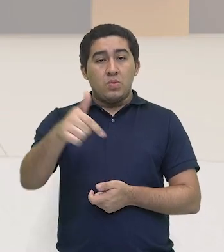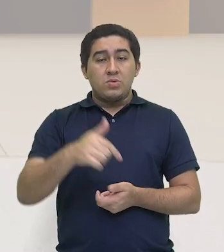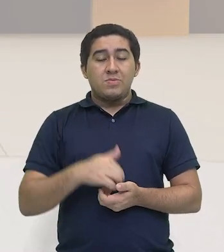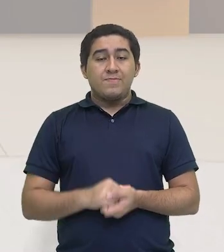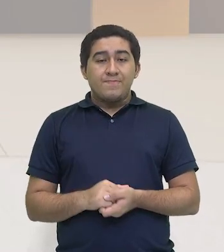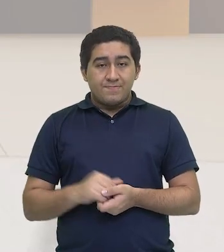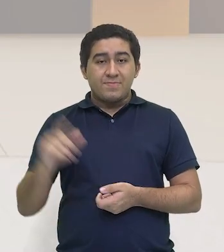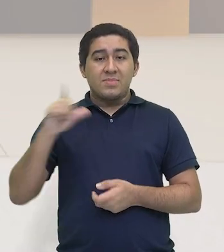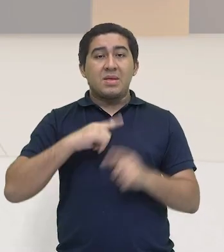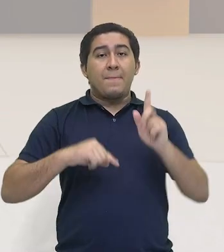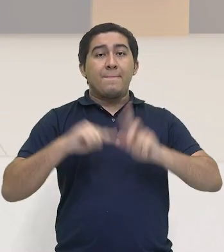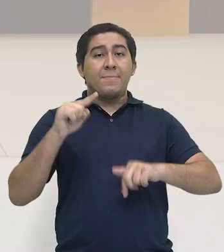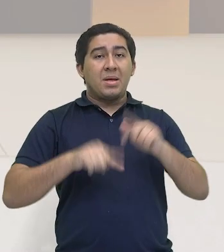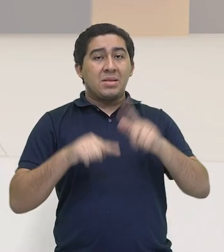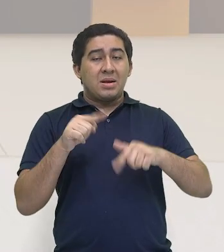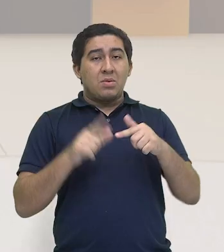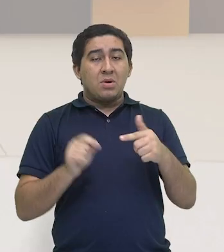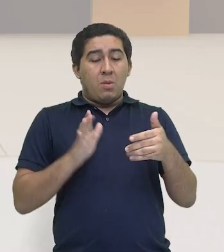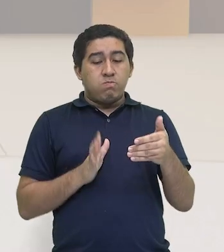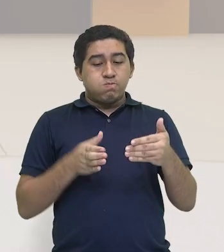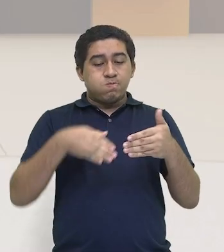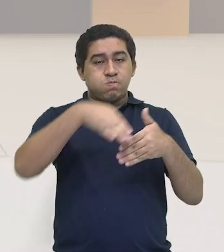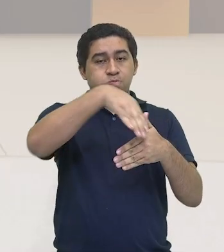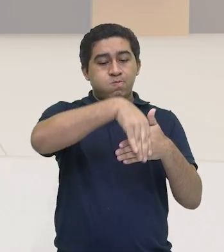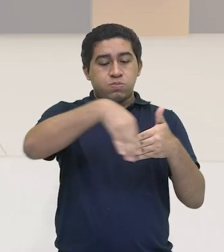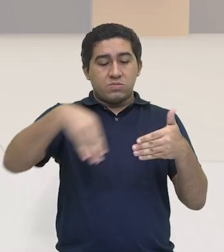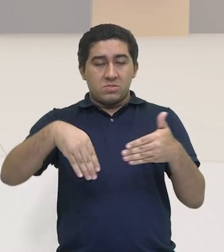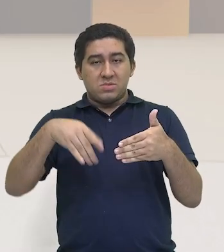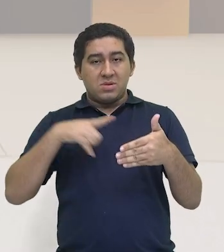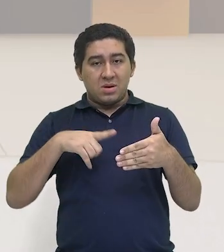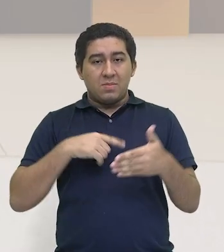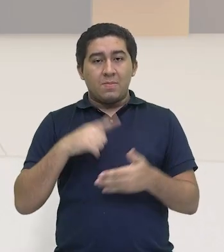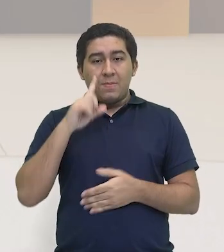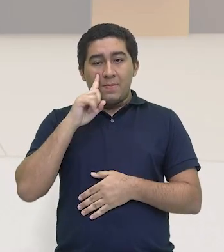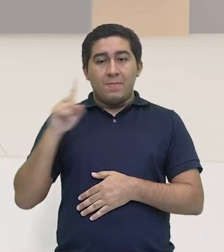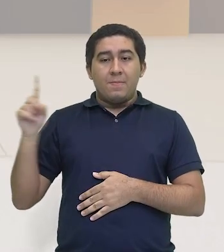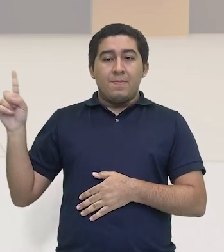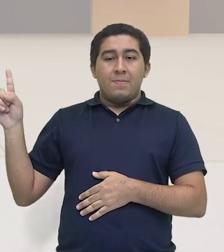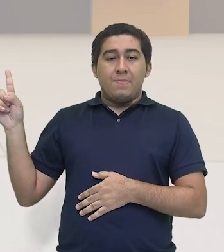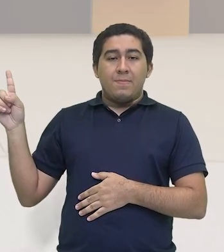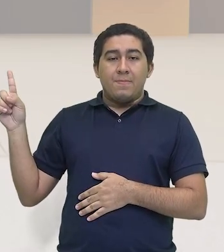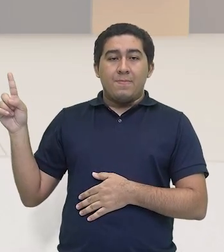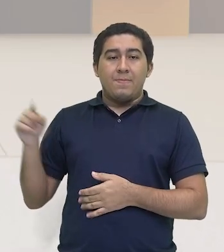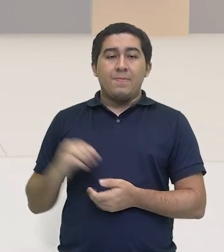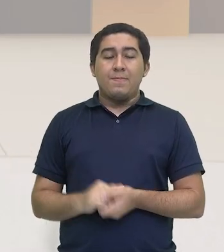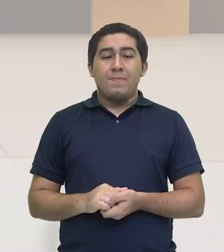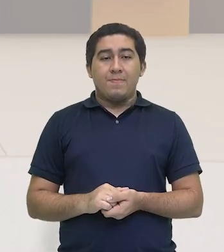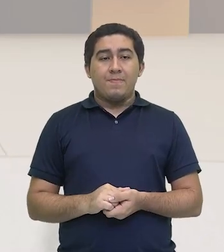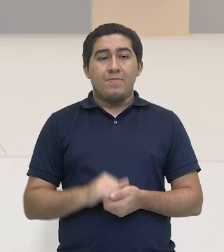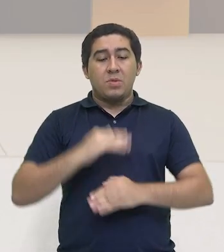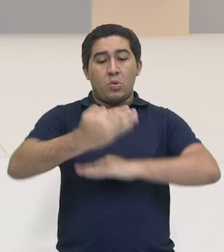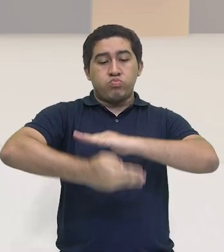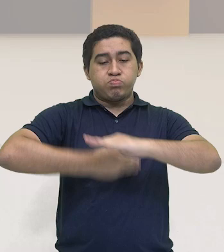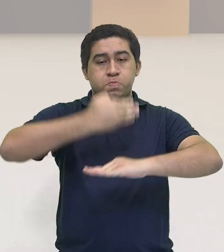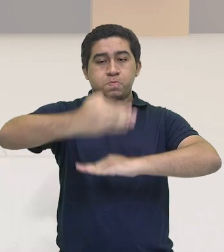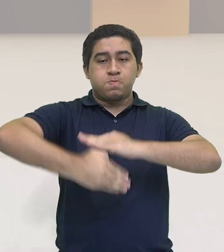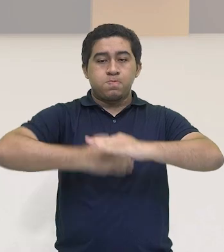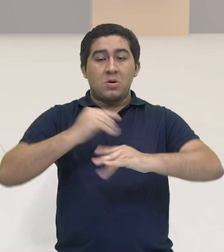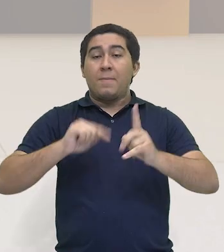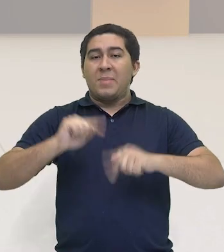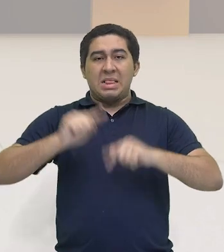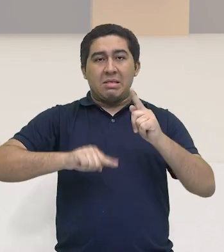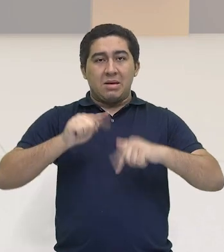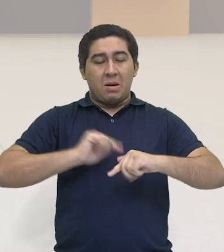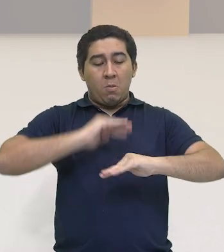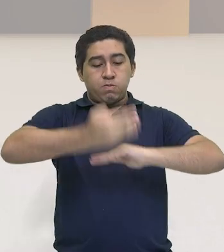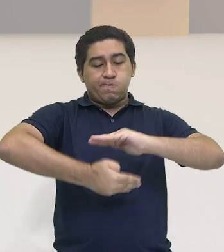embalador de produtos. Como que é em inglês, professora? Então, Product Packer. Perfeito. Temos mais, não só esses